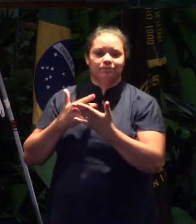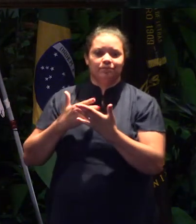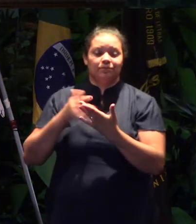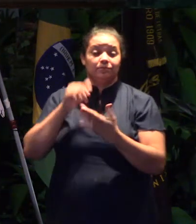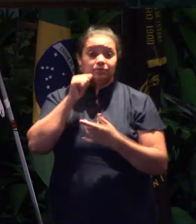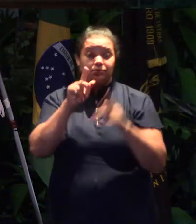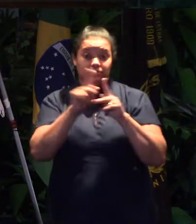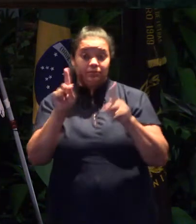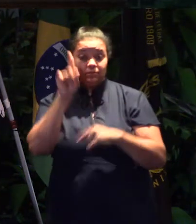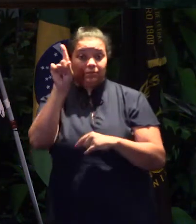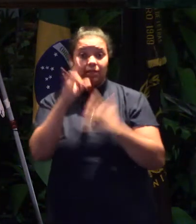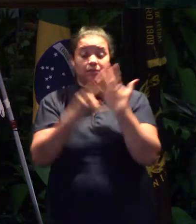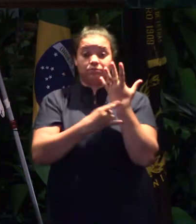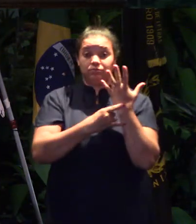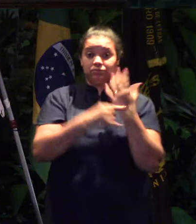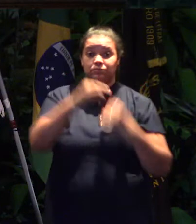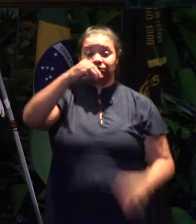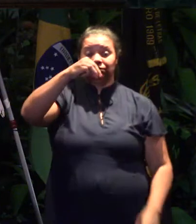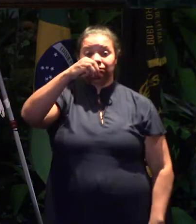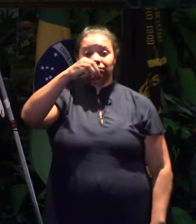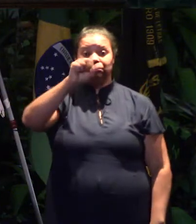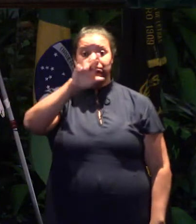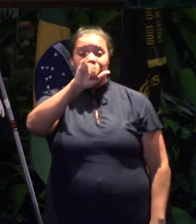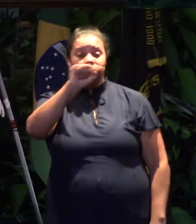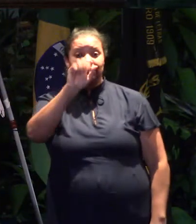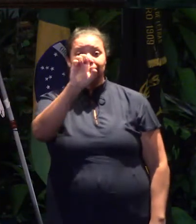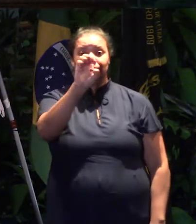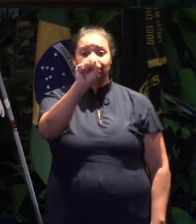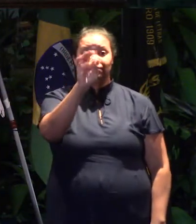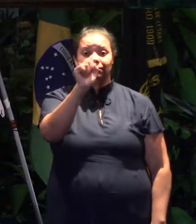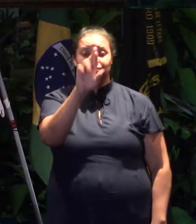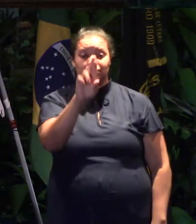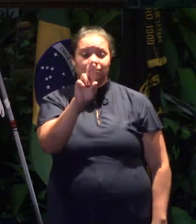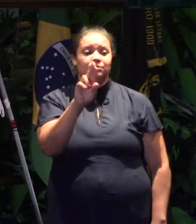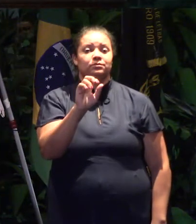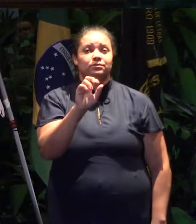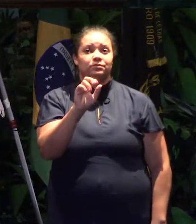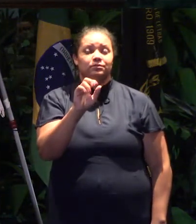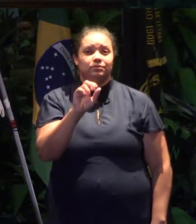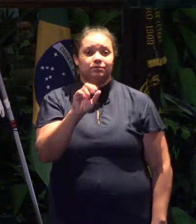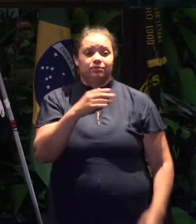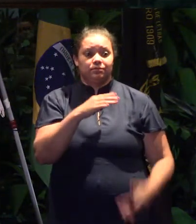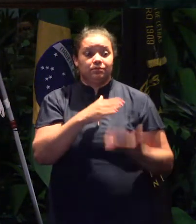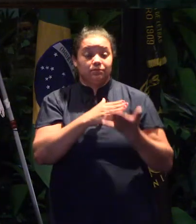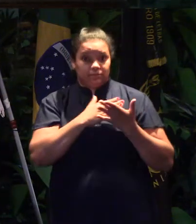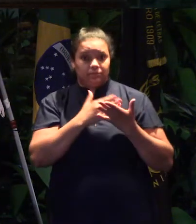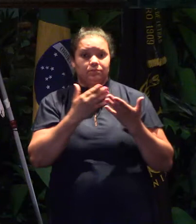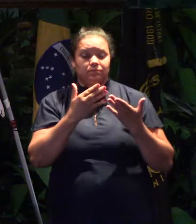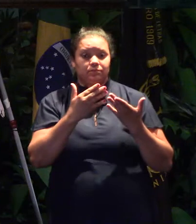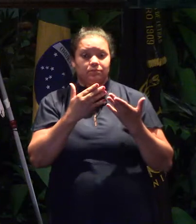UFMG, Maria Esther Maciel, que me deu a honra de assinar um belo texto de apresentação ao